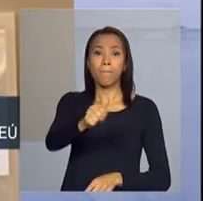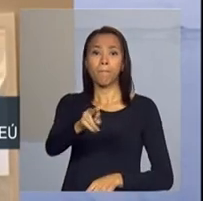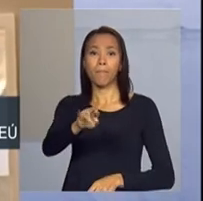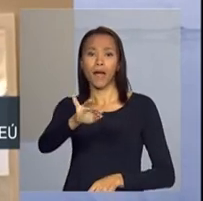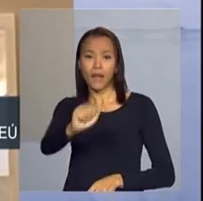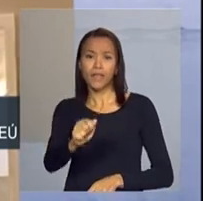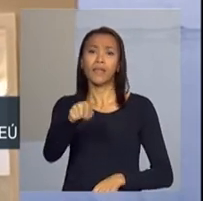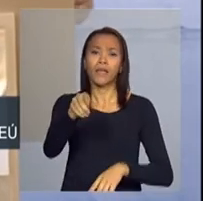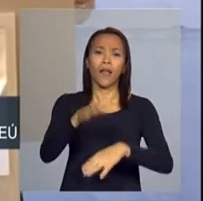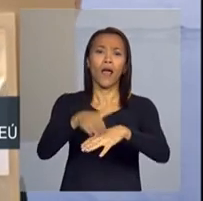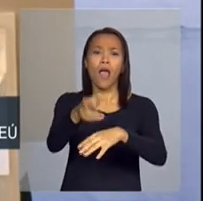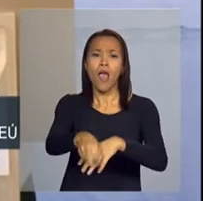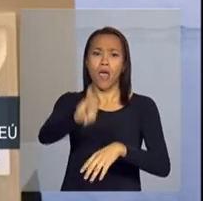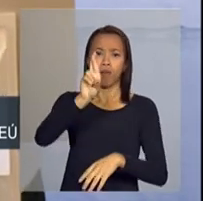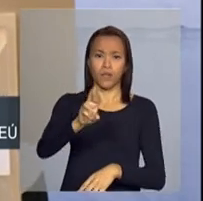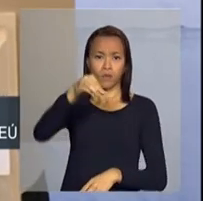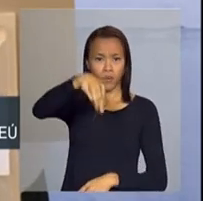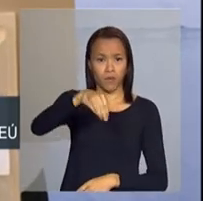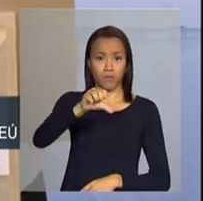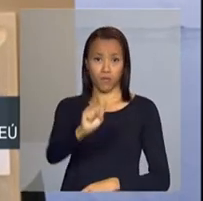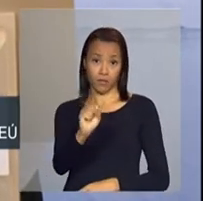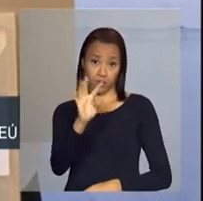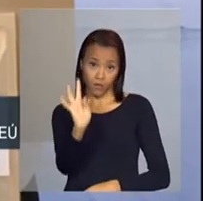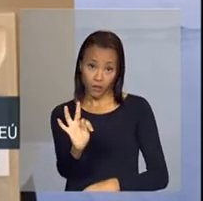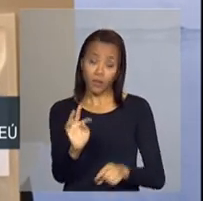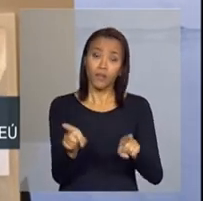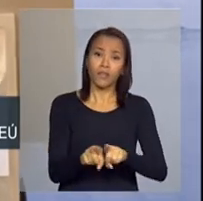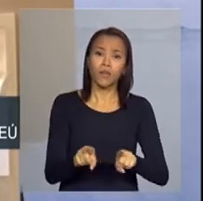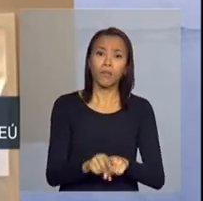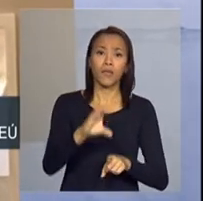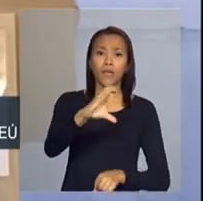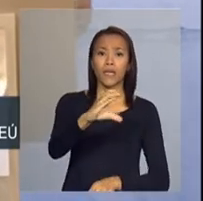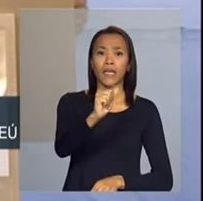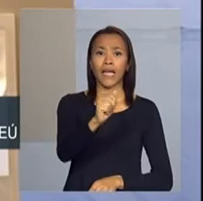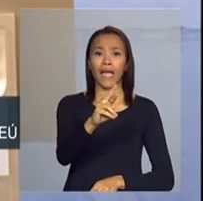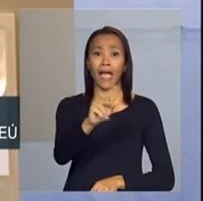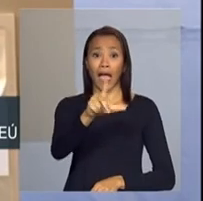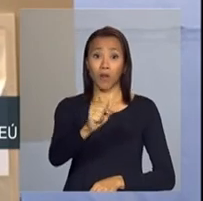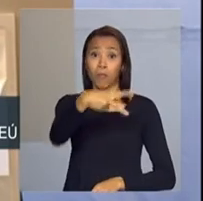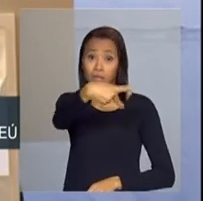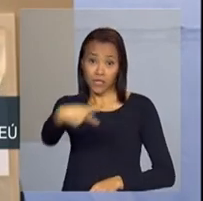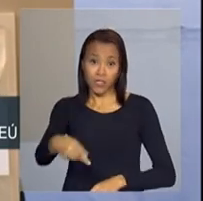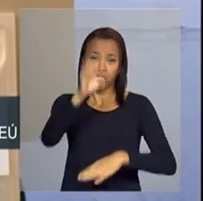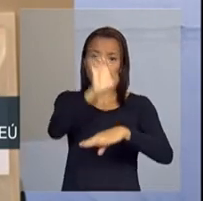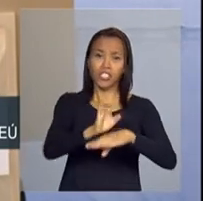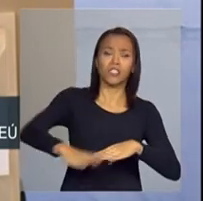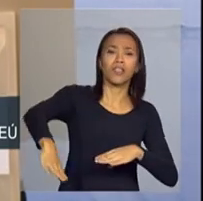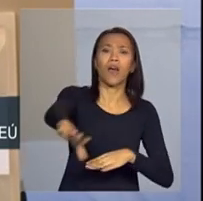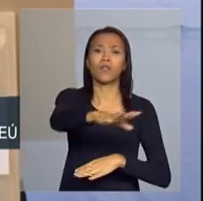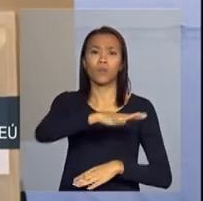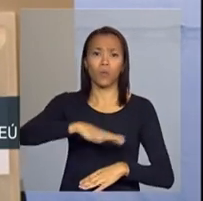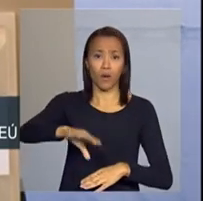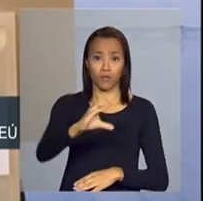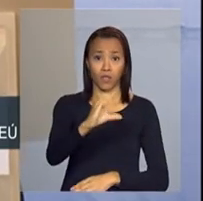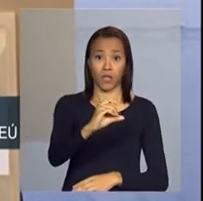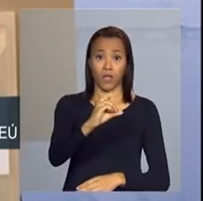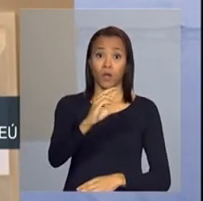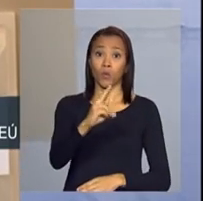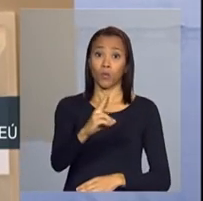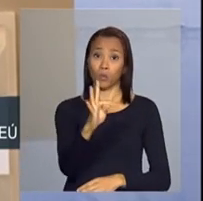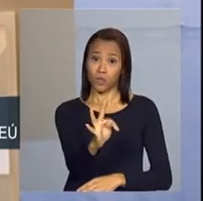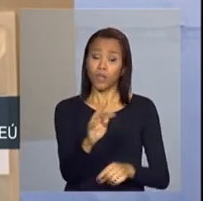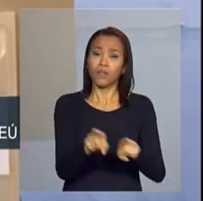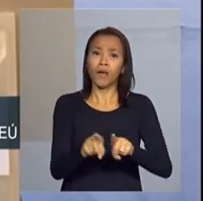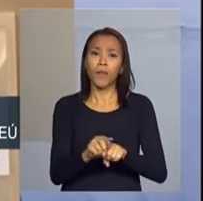Silva, representante do MST, o Carlos Vera, presidente estadual da Central Única dos Trabalhadores, e